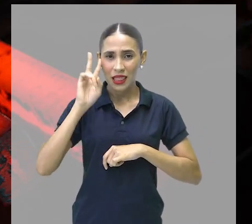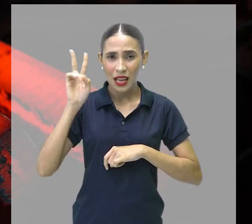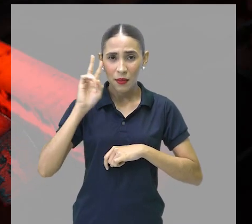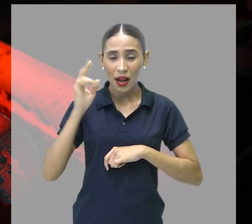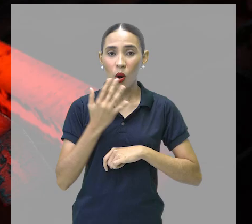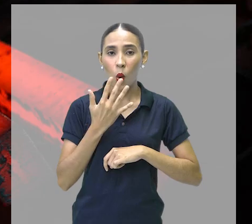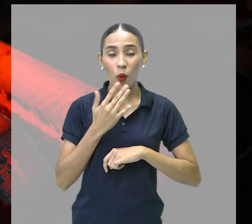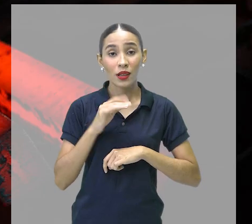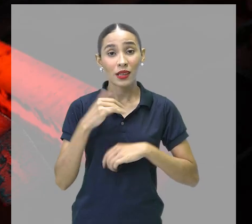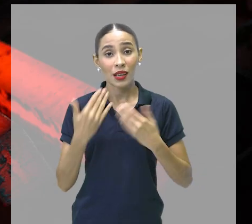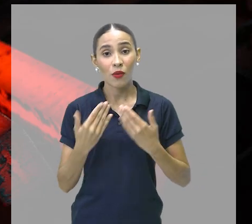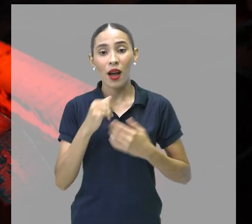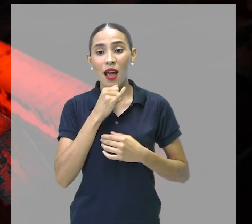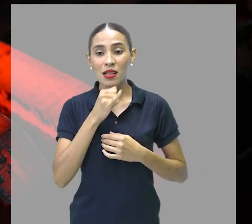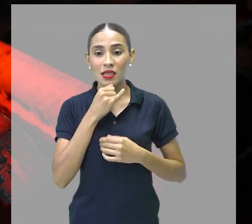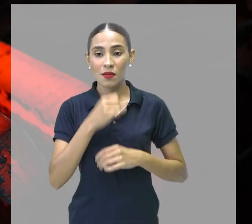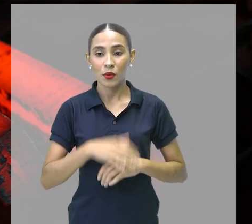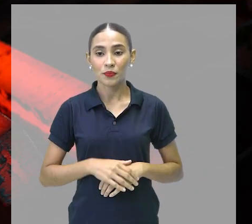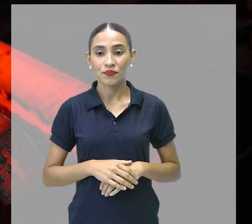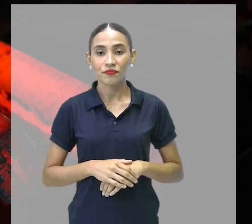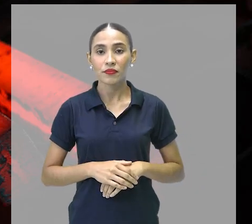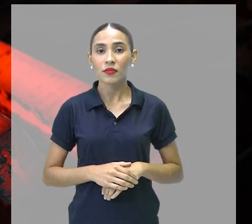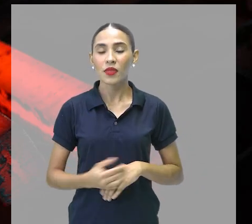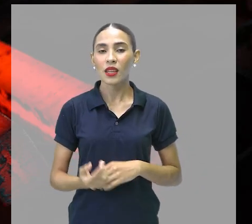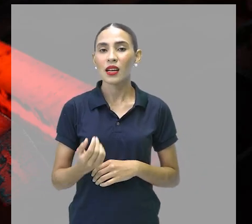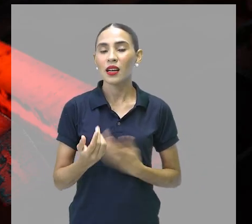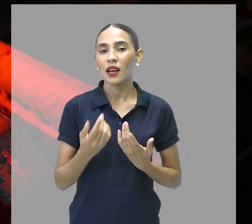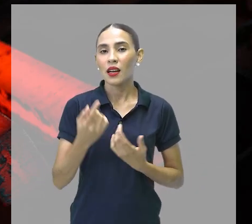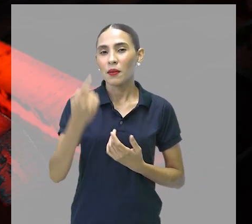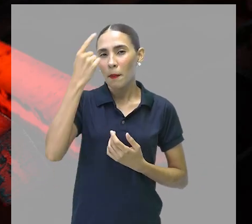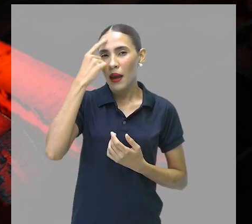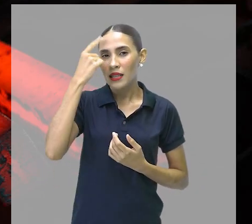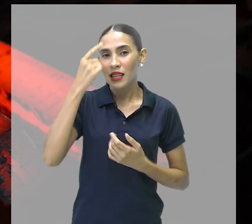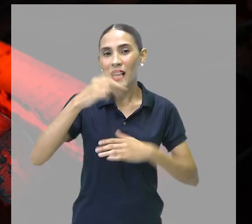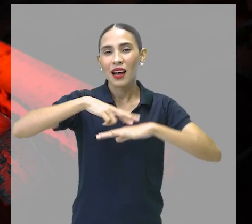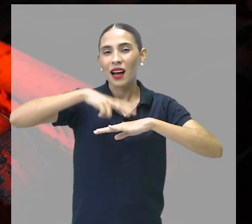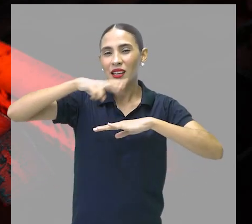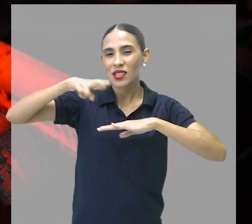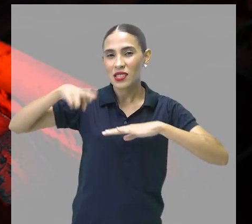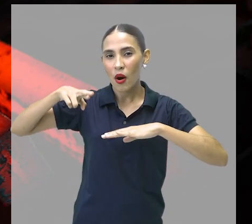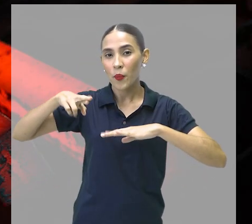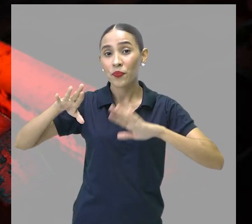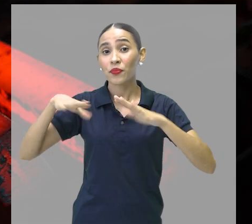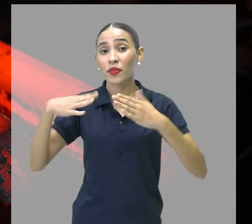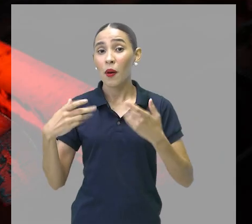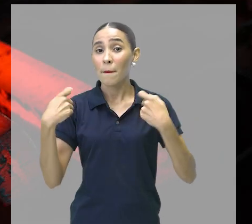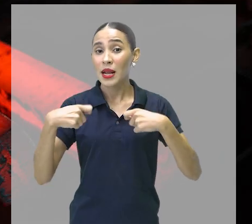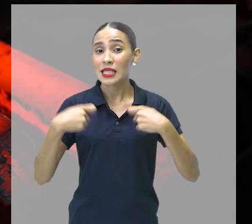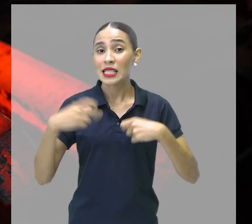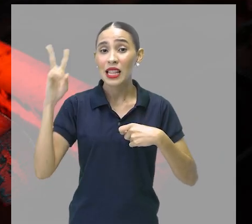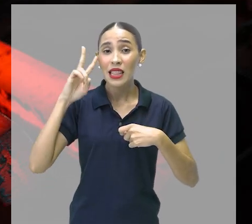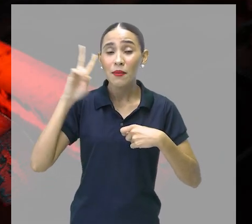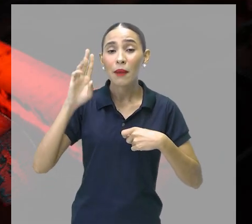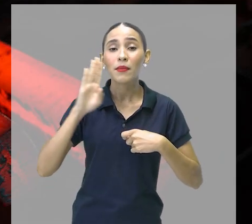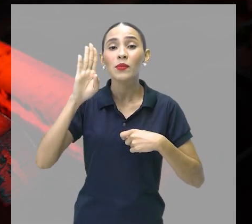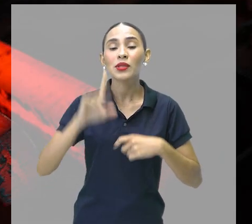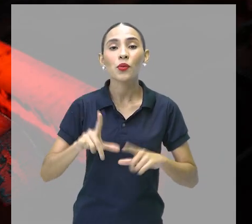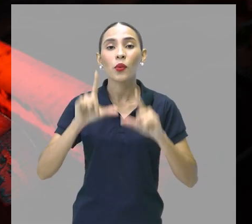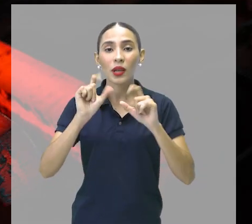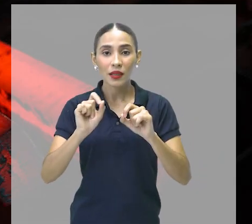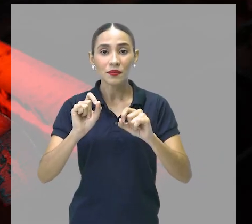lembrar principalmente das histórias que se passaram. Viram lá, nós iniciamos com em 1700, depois